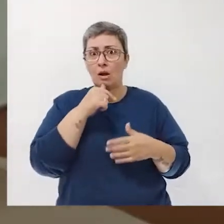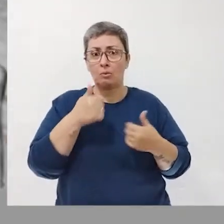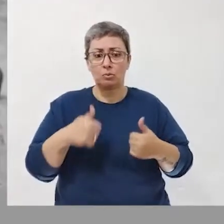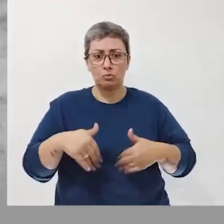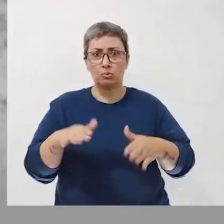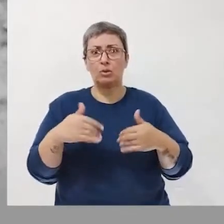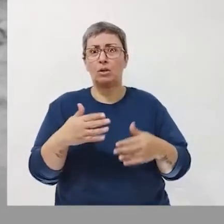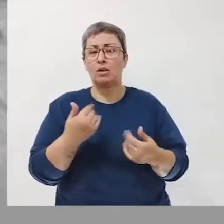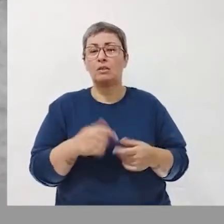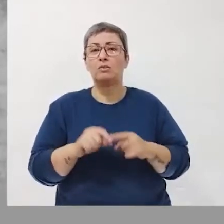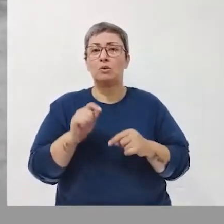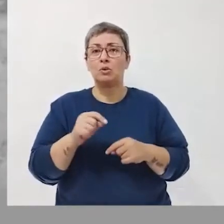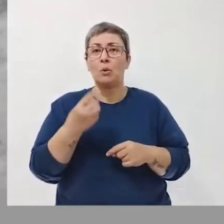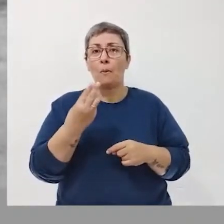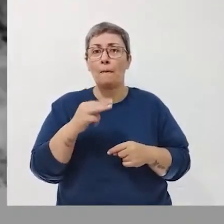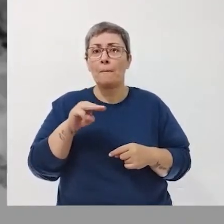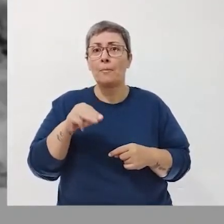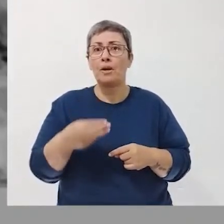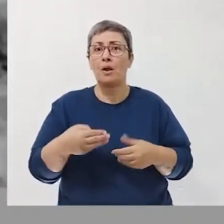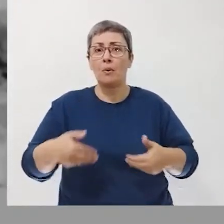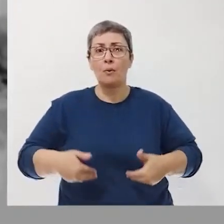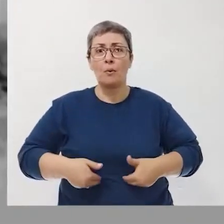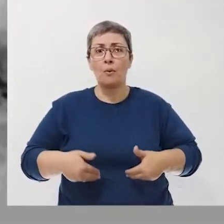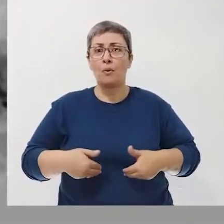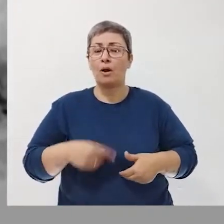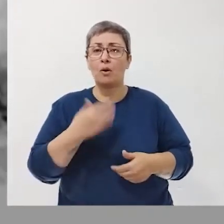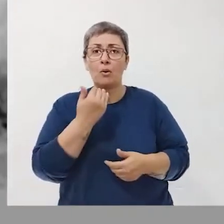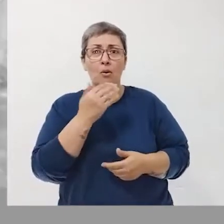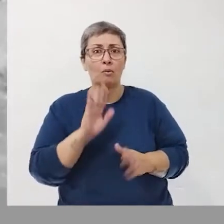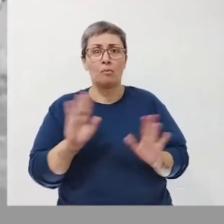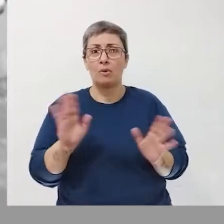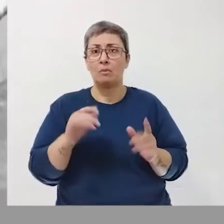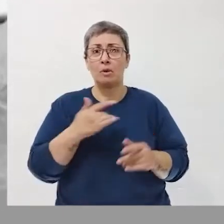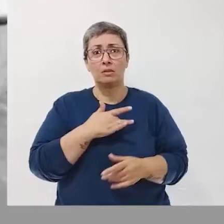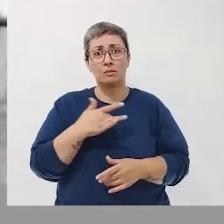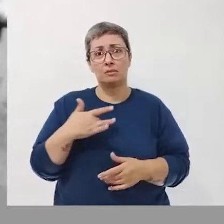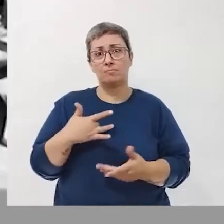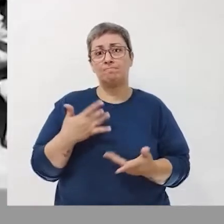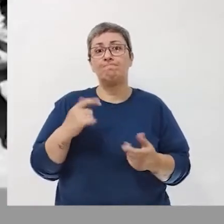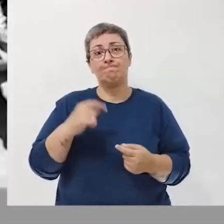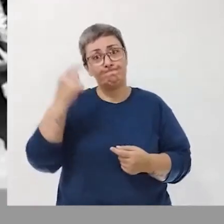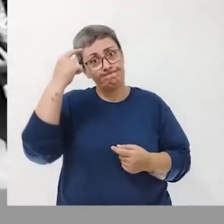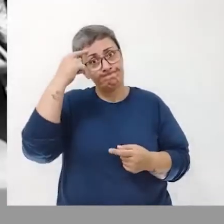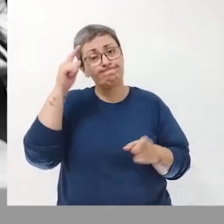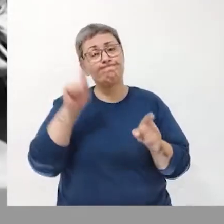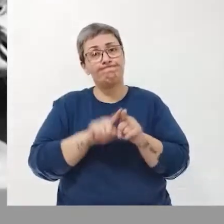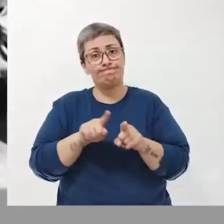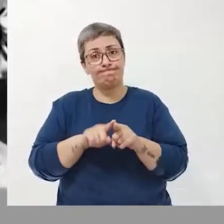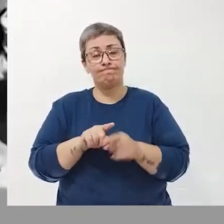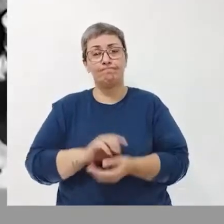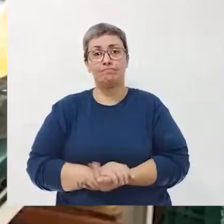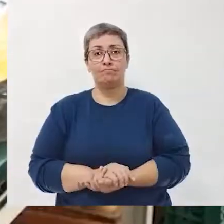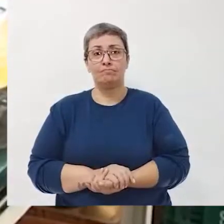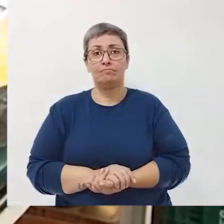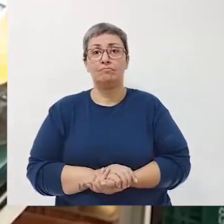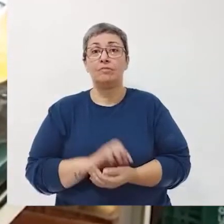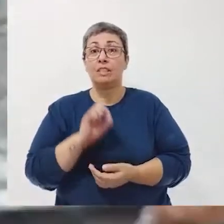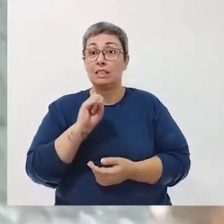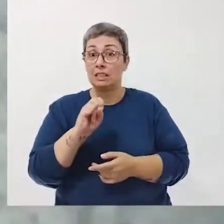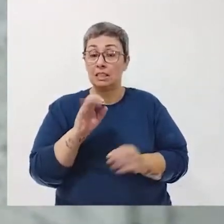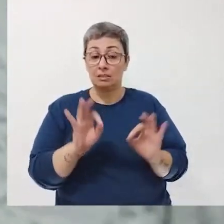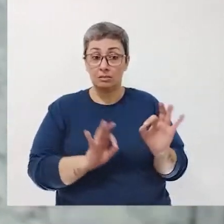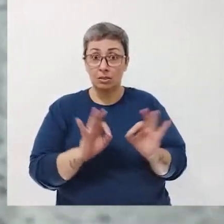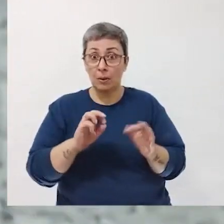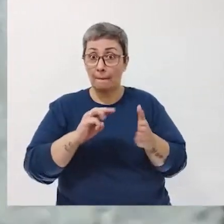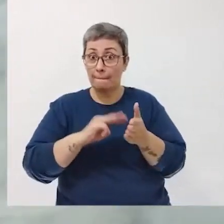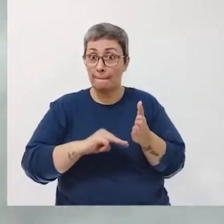fora. Quase 1 bilhão de pessoas no planeta não comem o suficiente para serem saudáveis. Pense nisso também. Se aplicarmos